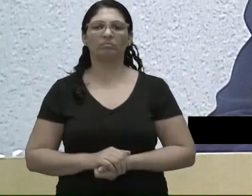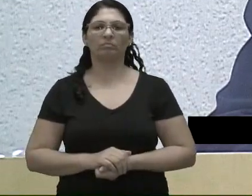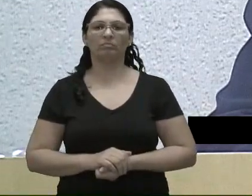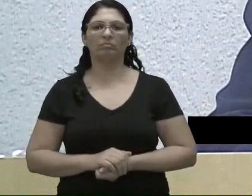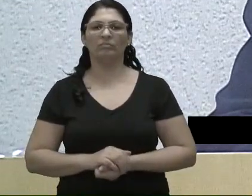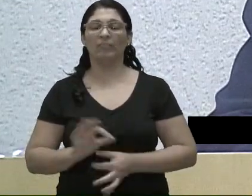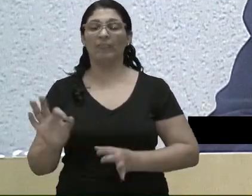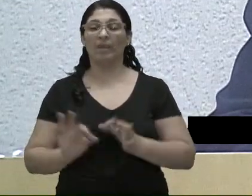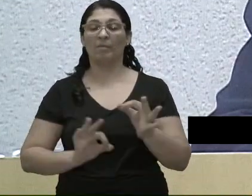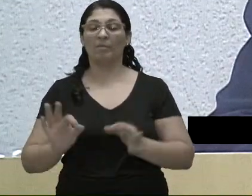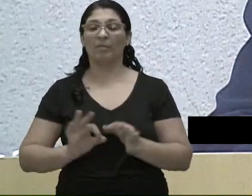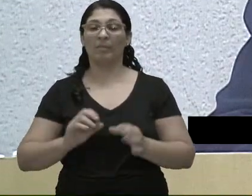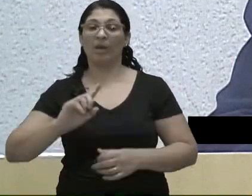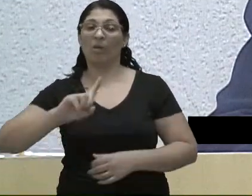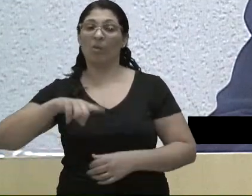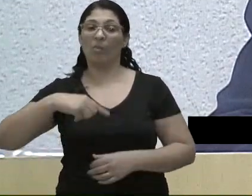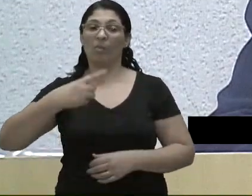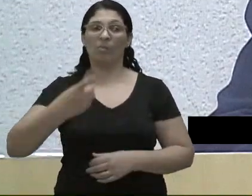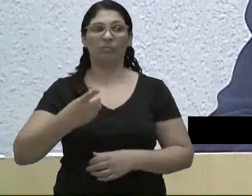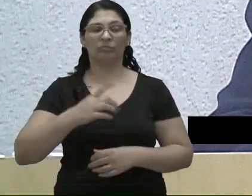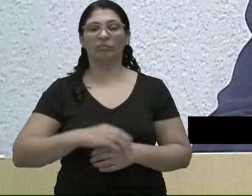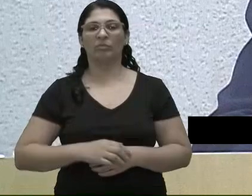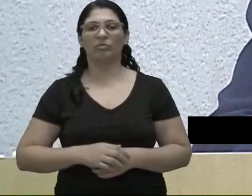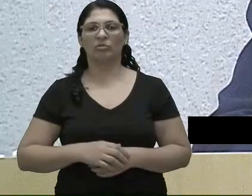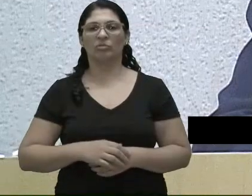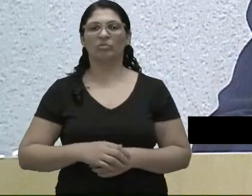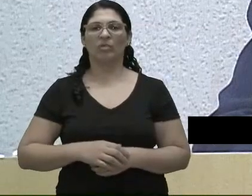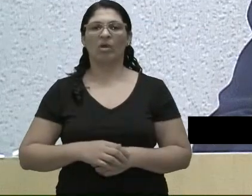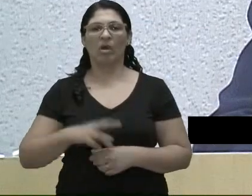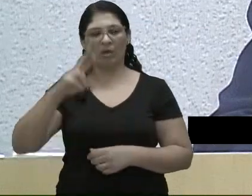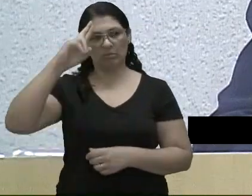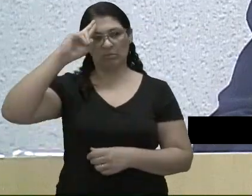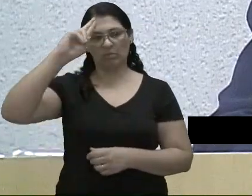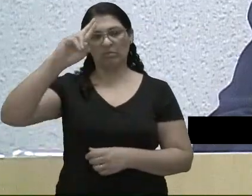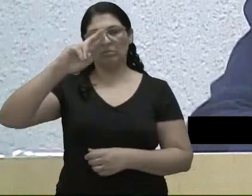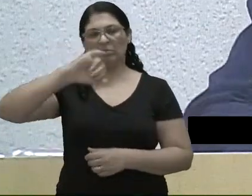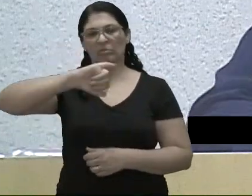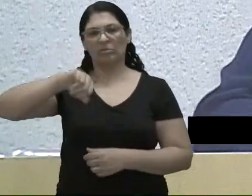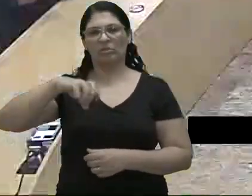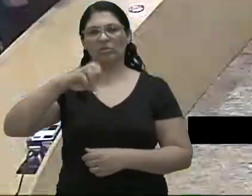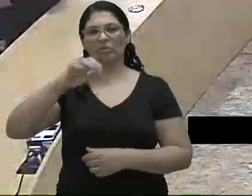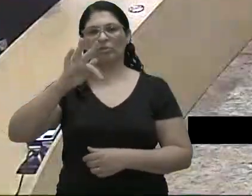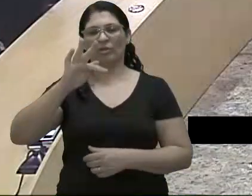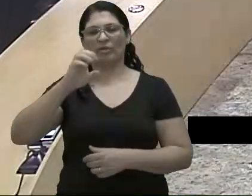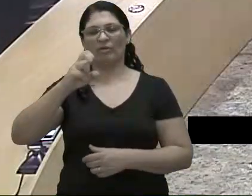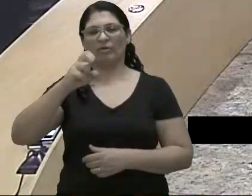próximo depoente, o senhor Jefferson Douglas S. Pereira Ribeiro Leal.